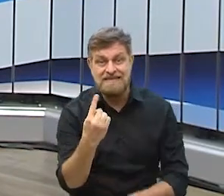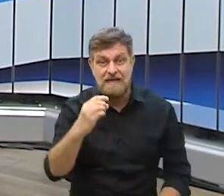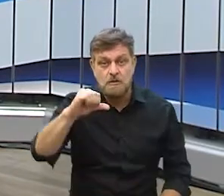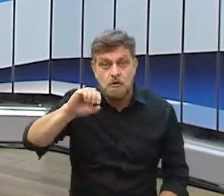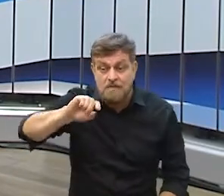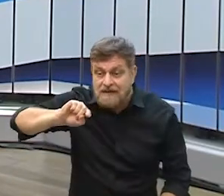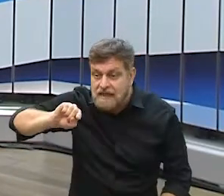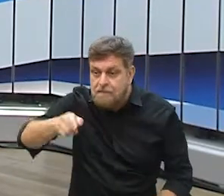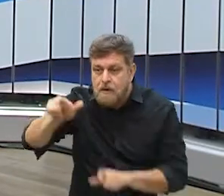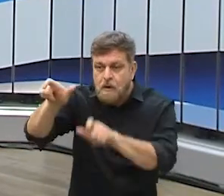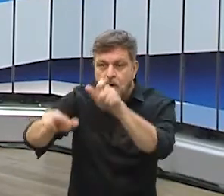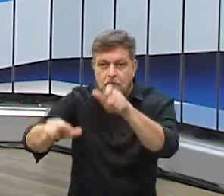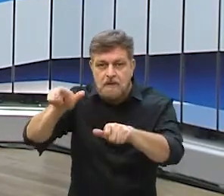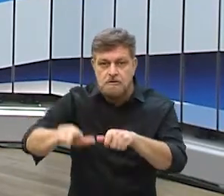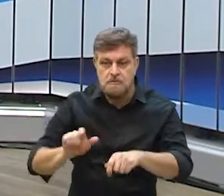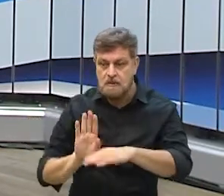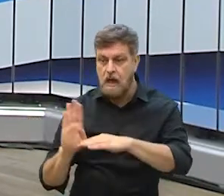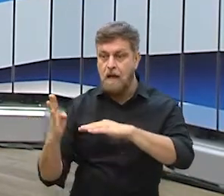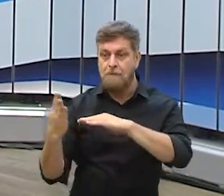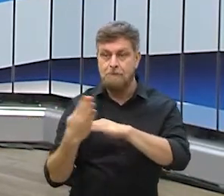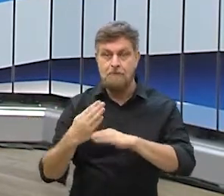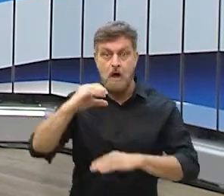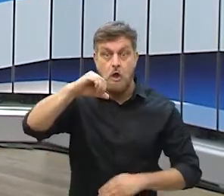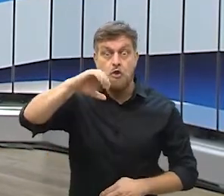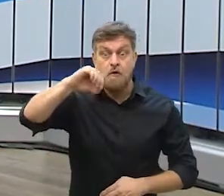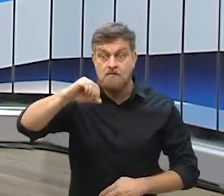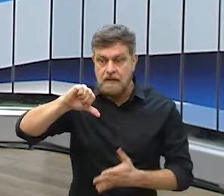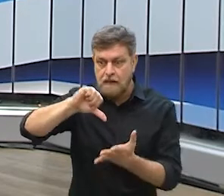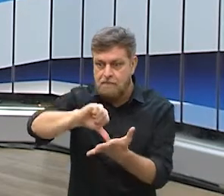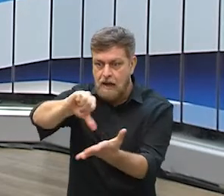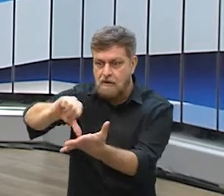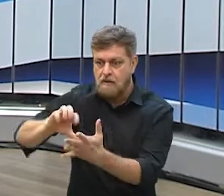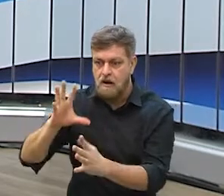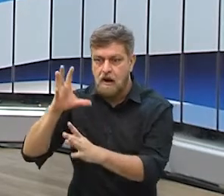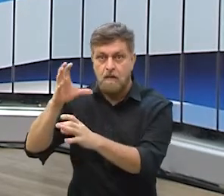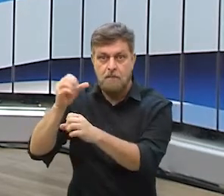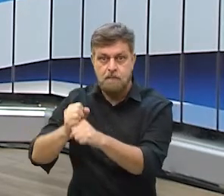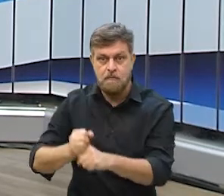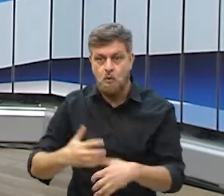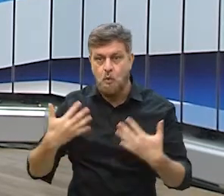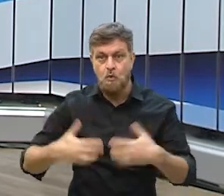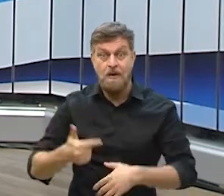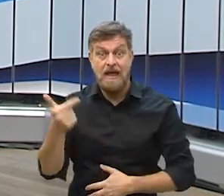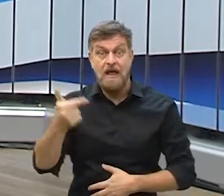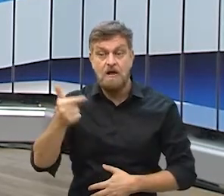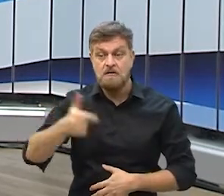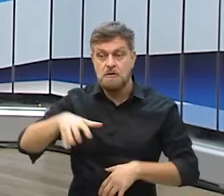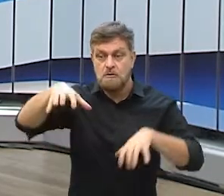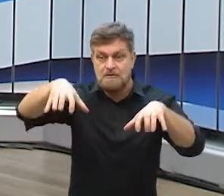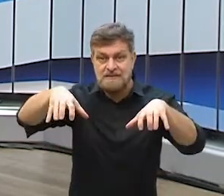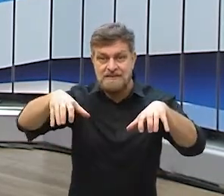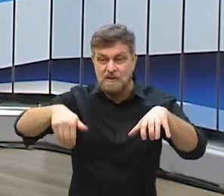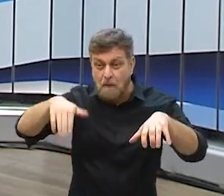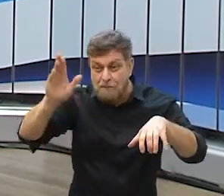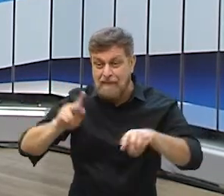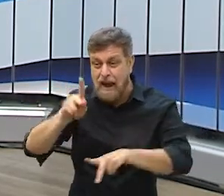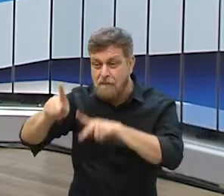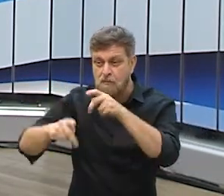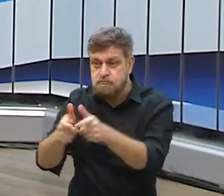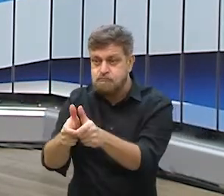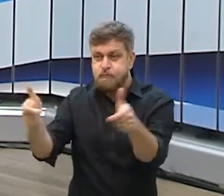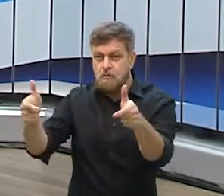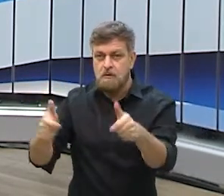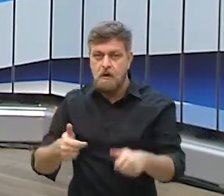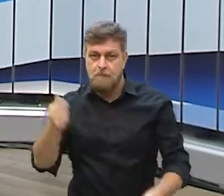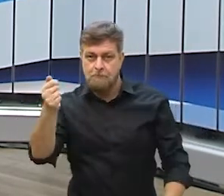habitantes distribuídos por 90 bairros. É o segundo distrito mais populoso da cidade, atrás do Ouro Verde. Bom,